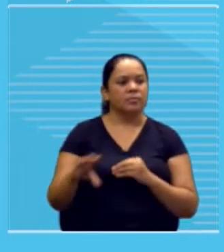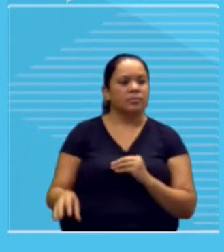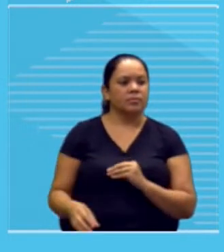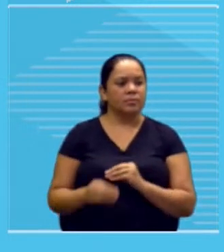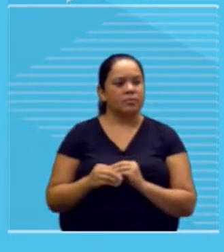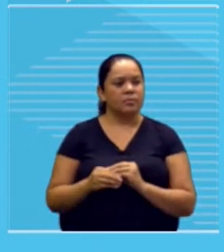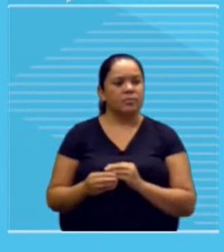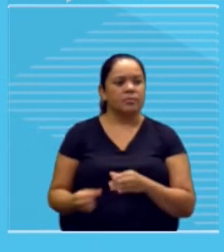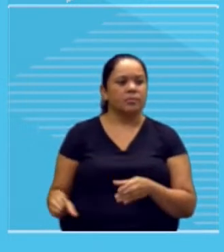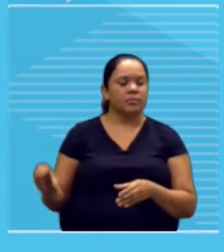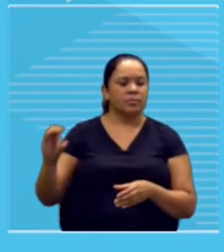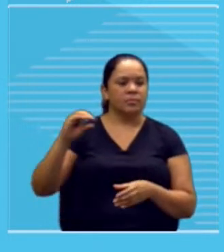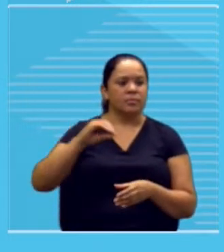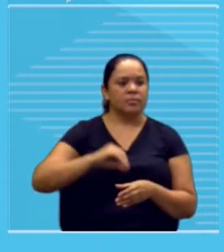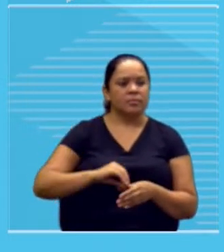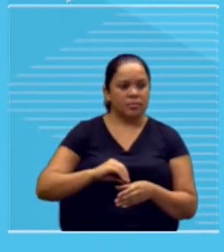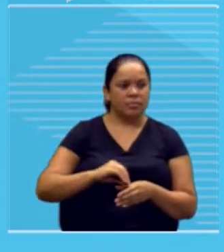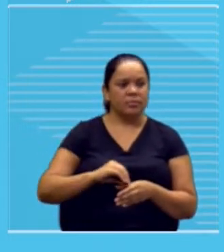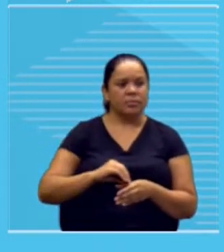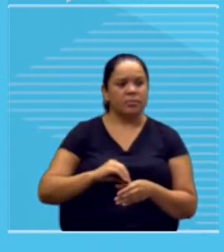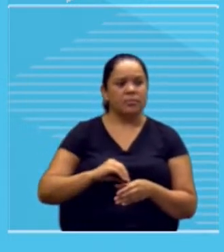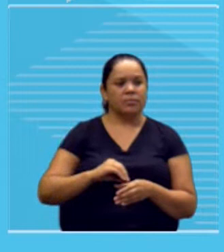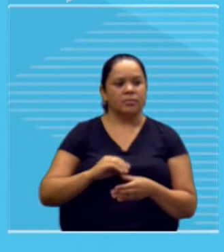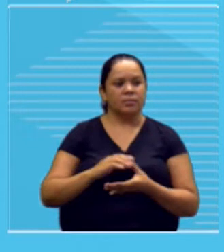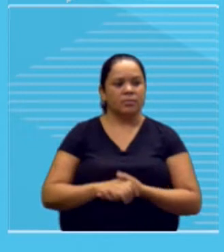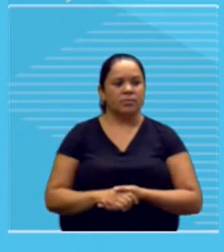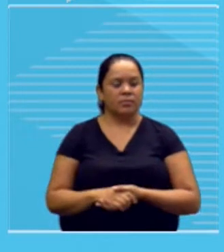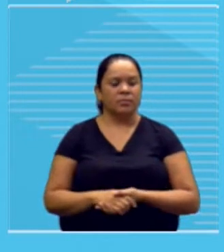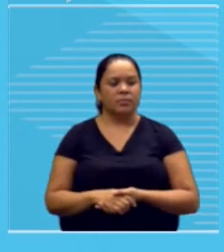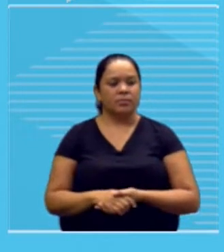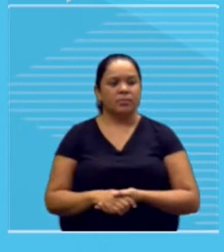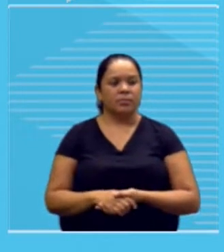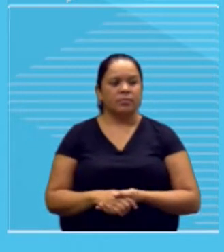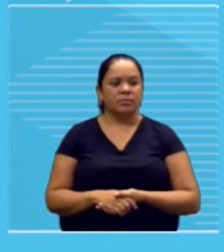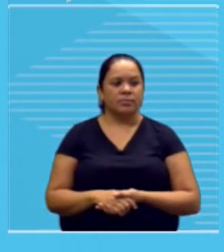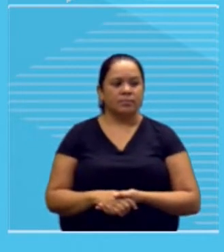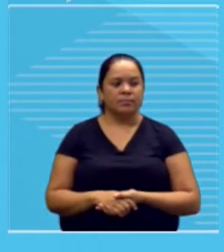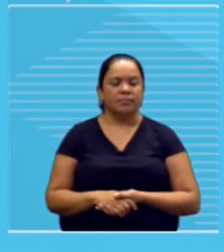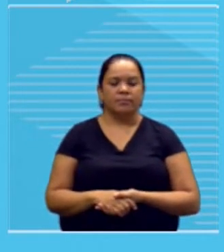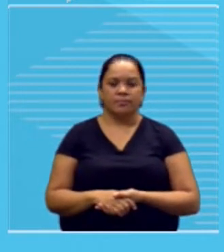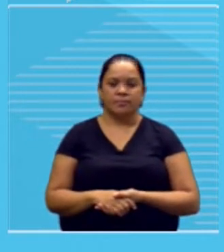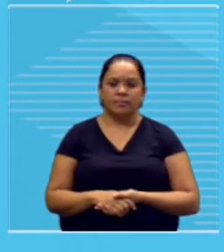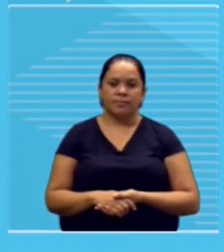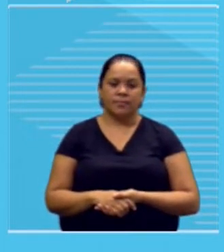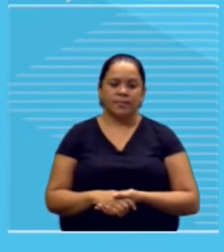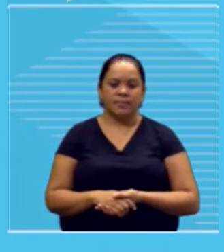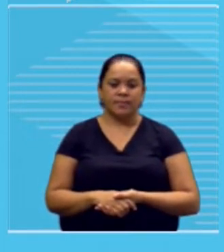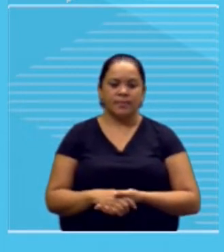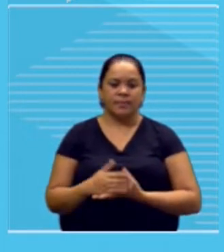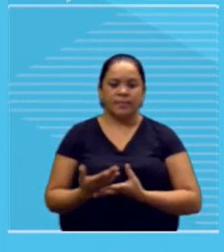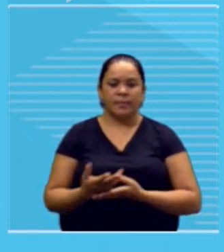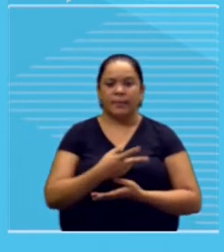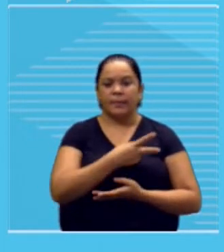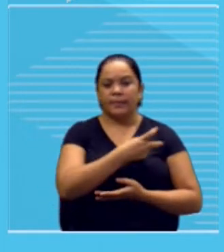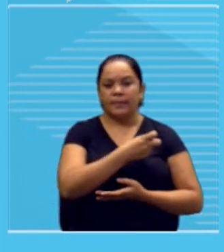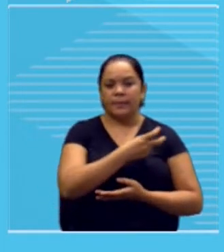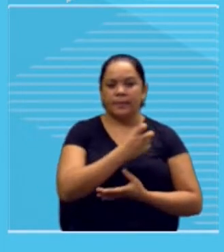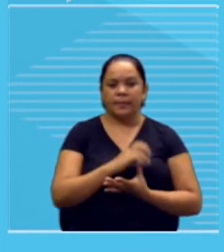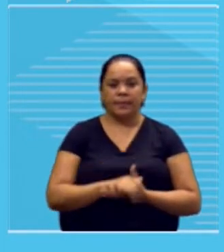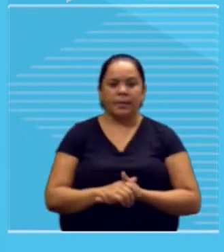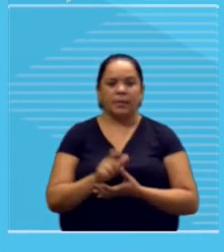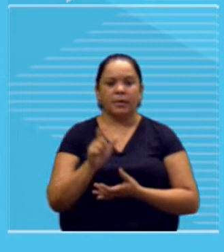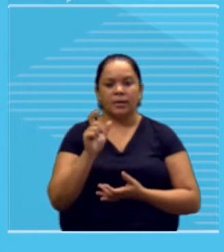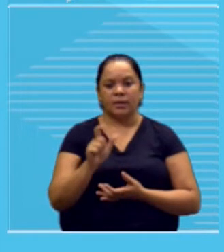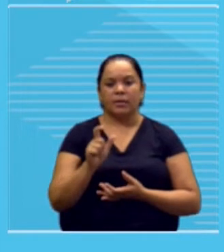coloque bote para gelar esfrie esfrie então gente perceba que essas palavras elas